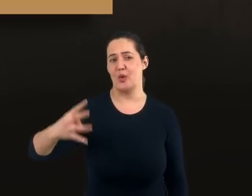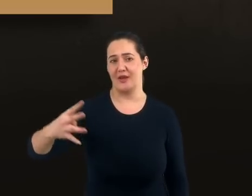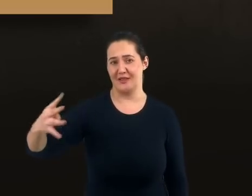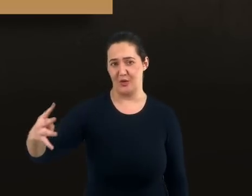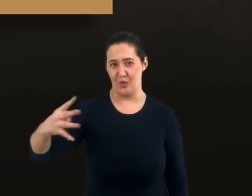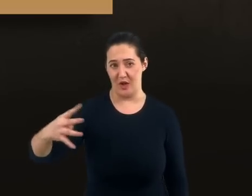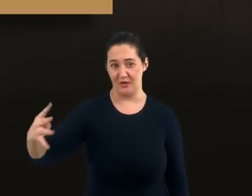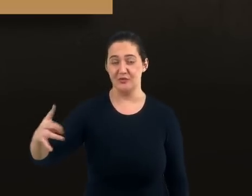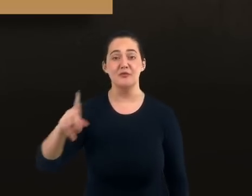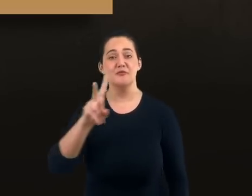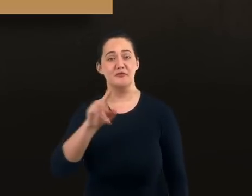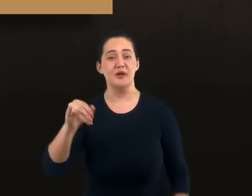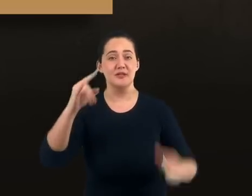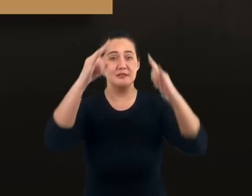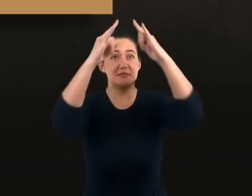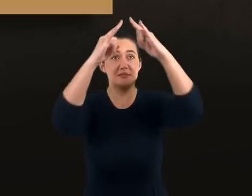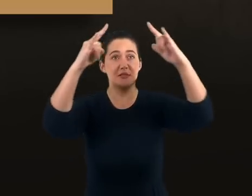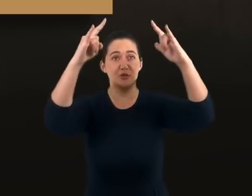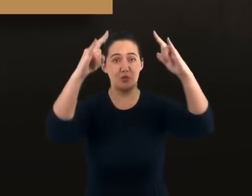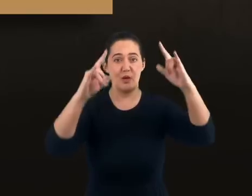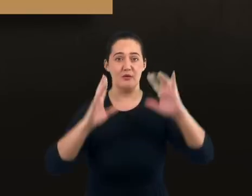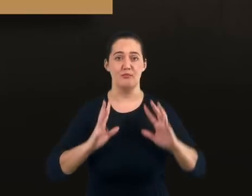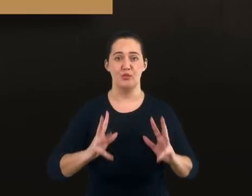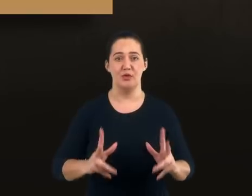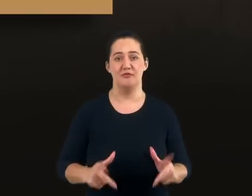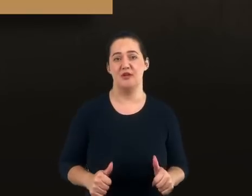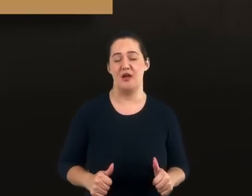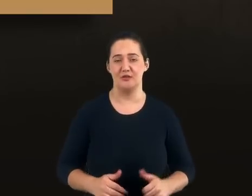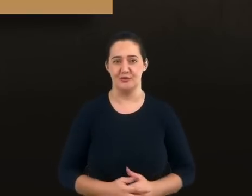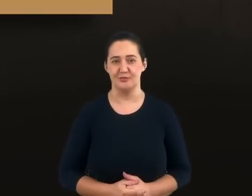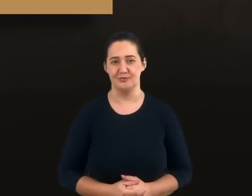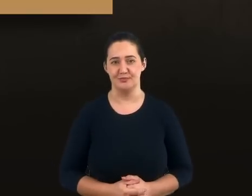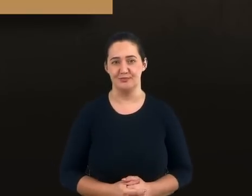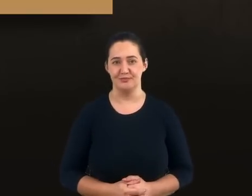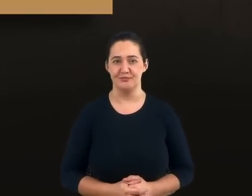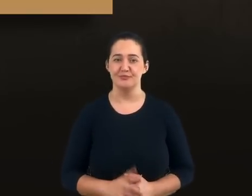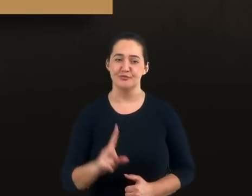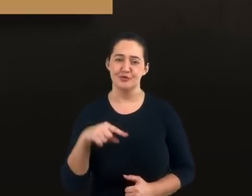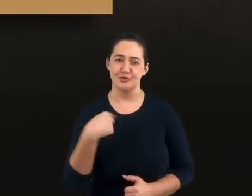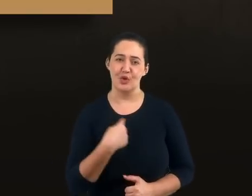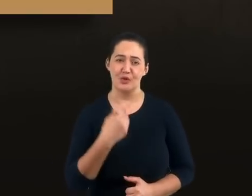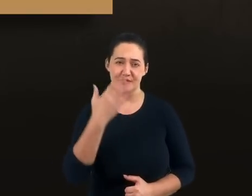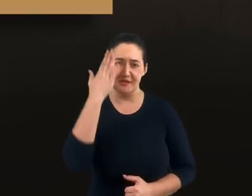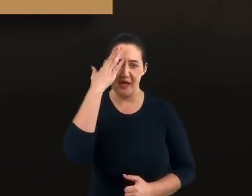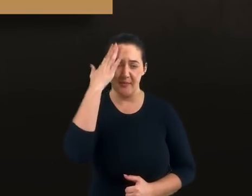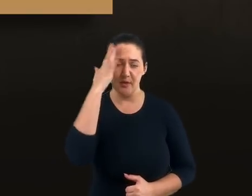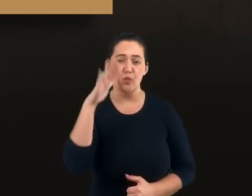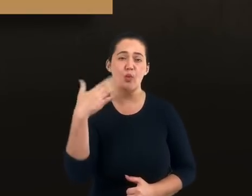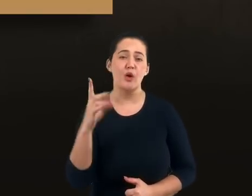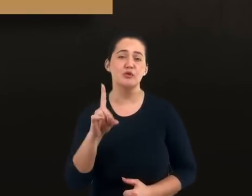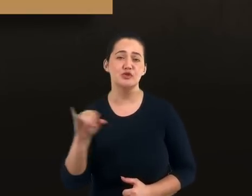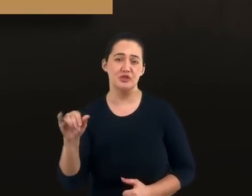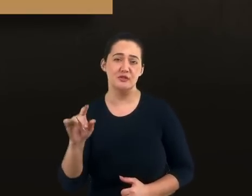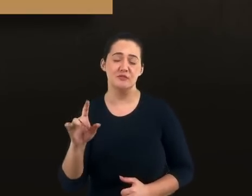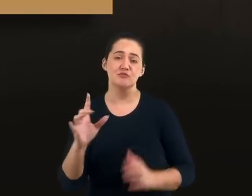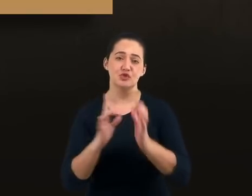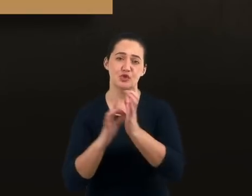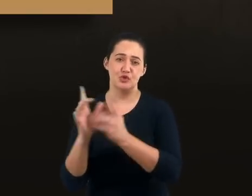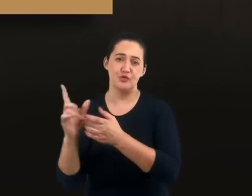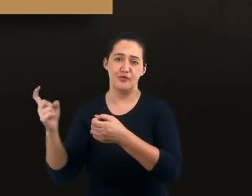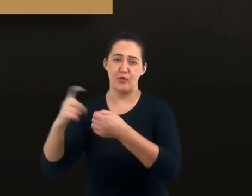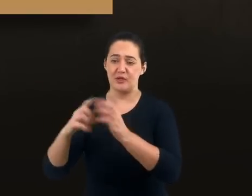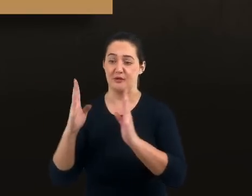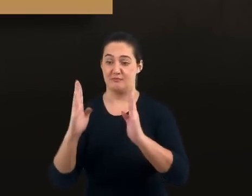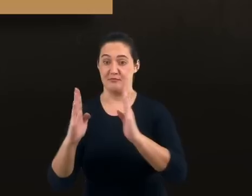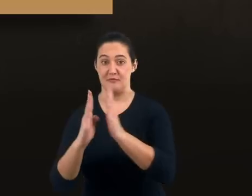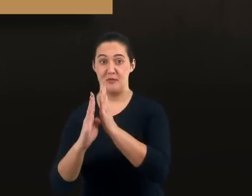1844, que é quando o santuário será purificado. E de 1844 até uma data que nós não sabemos qual é, Jesus